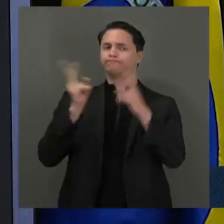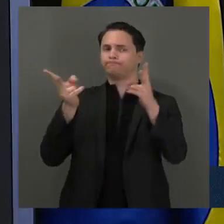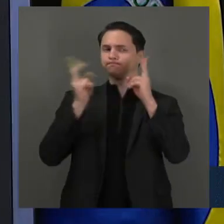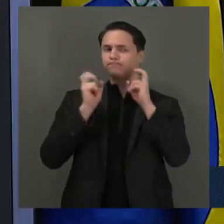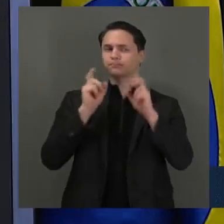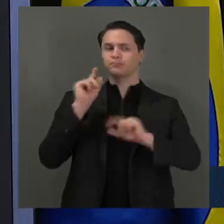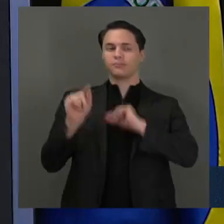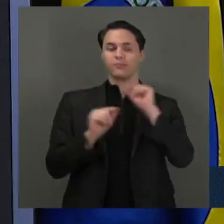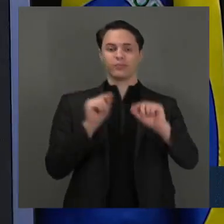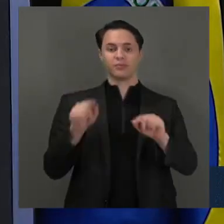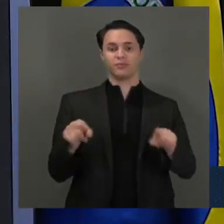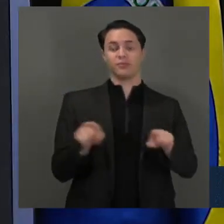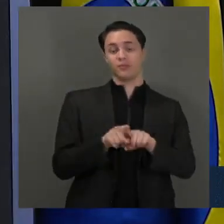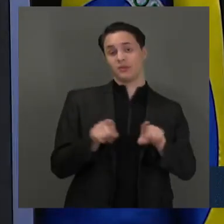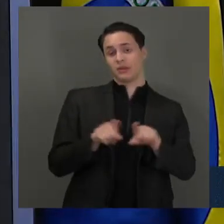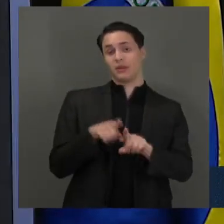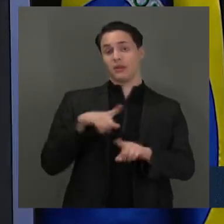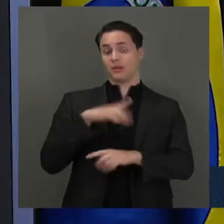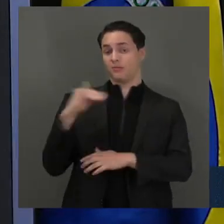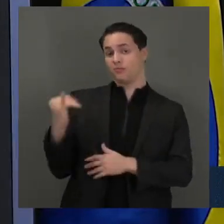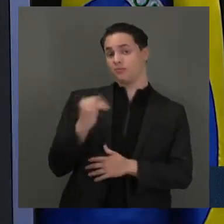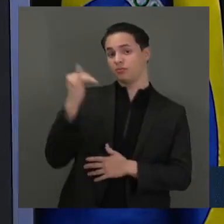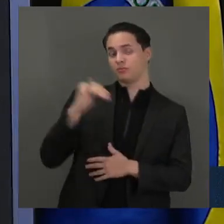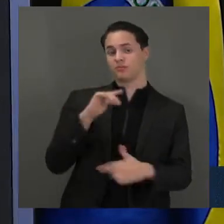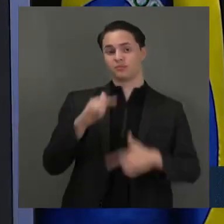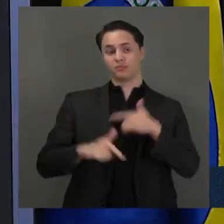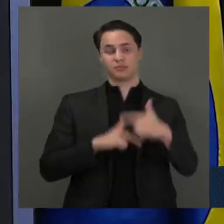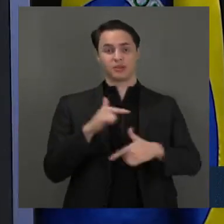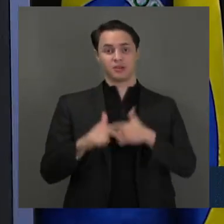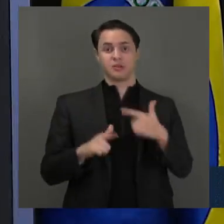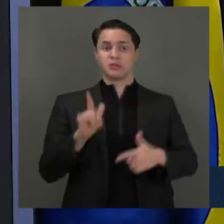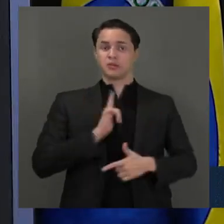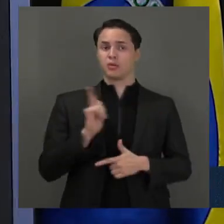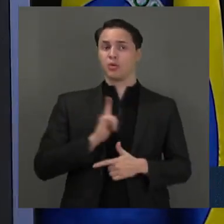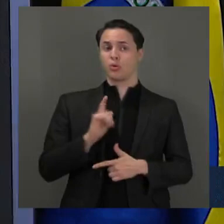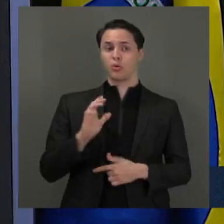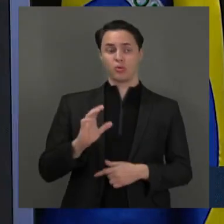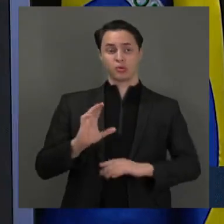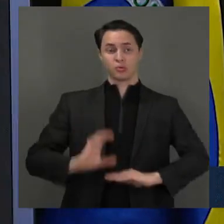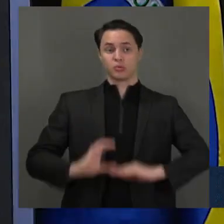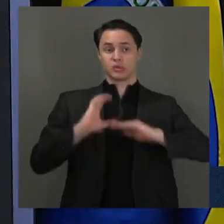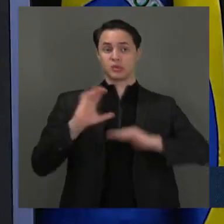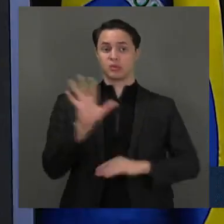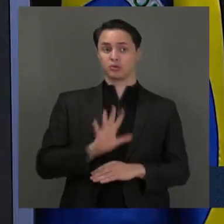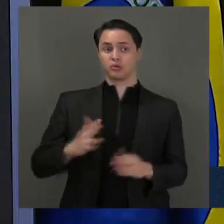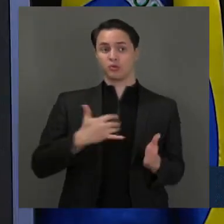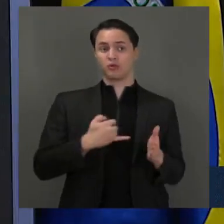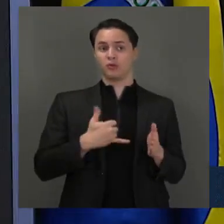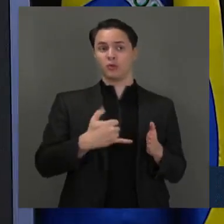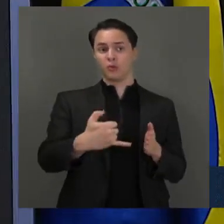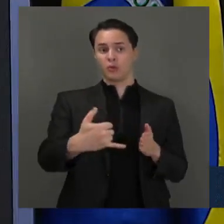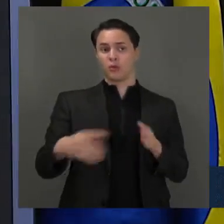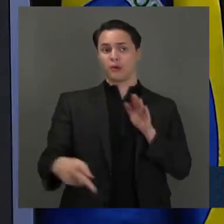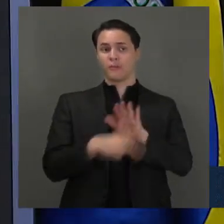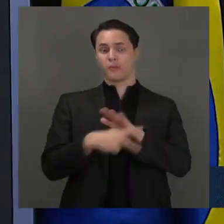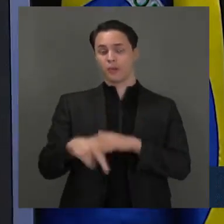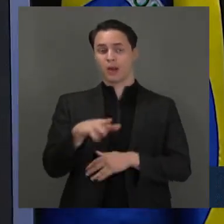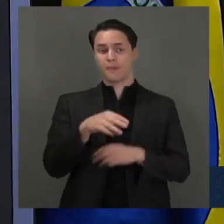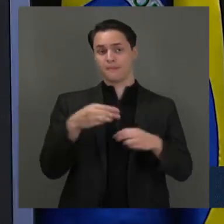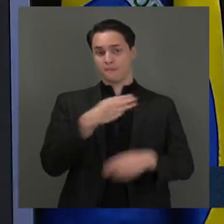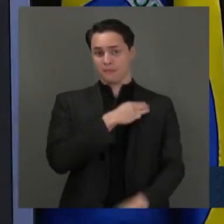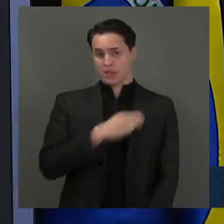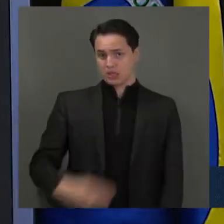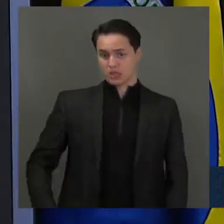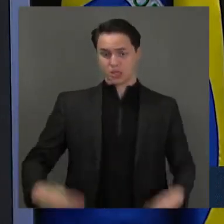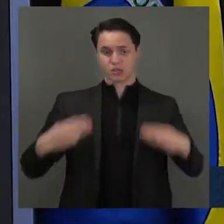da importância desse trabalho e levou o Conselho Nacional de Fertilizantes para o seu ministério e